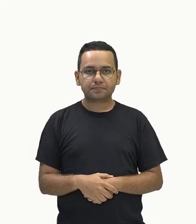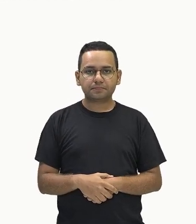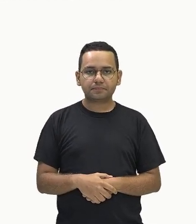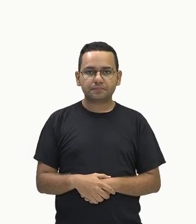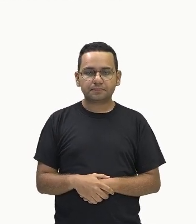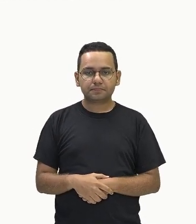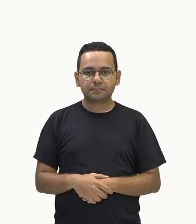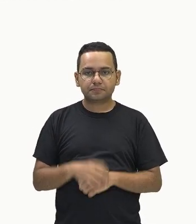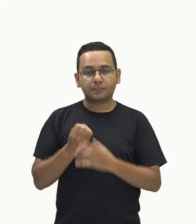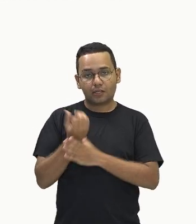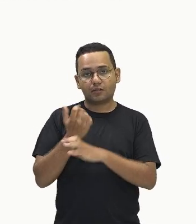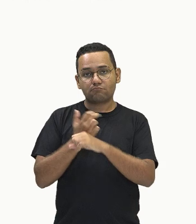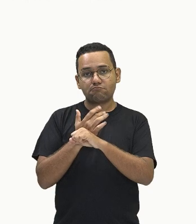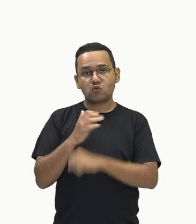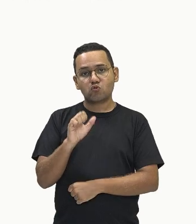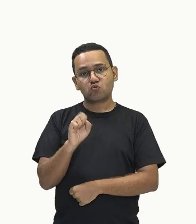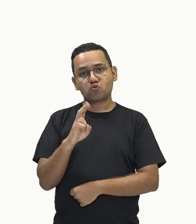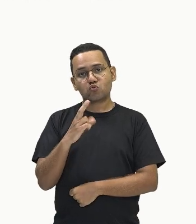suco gástrico.